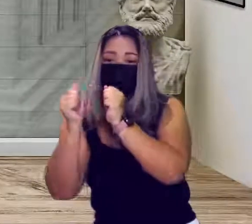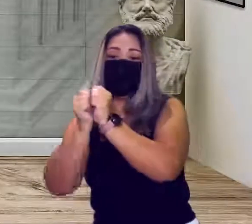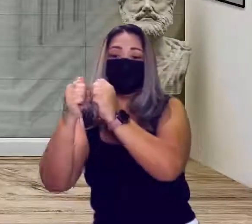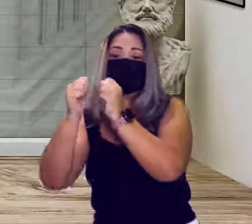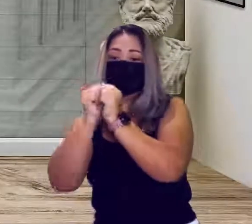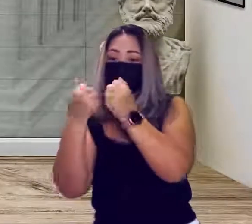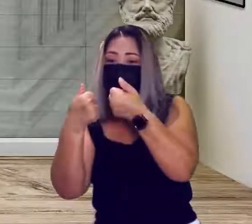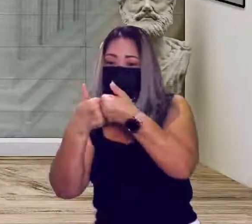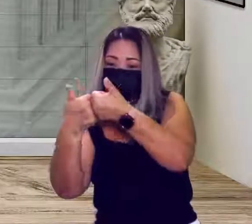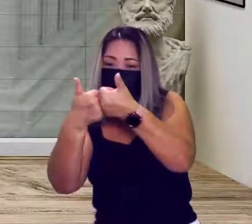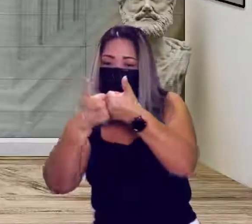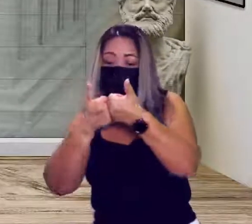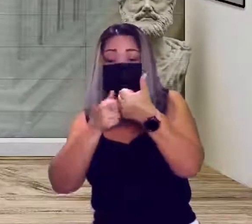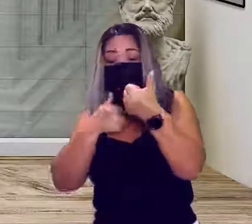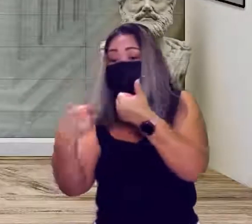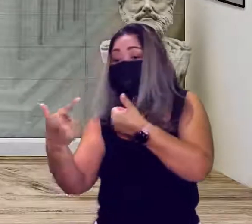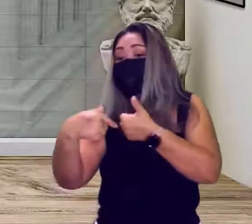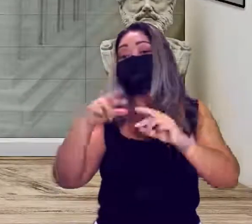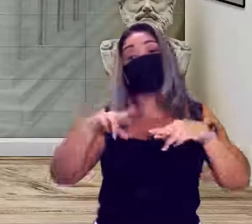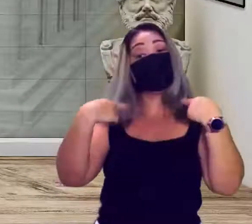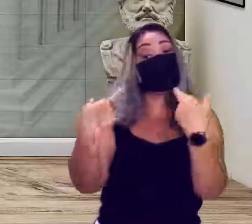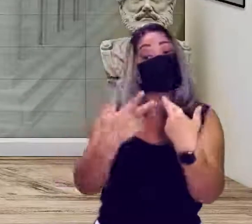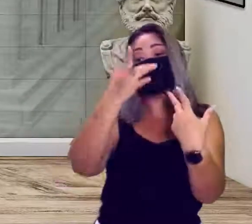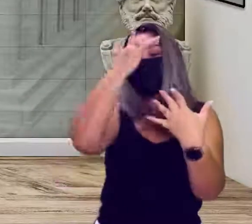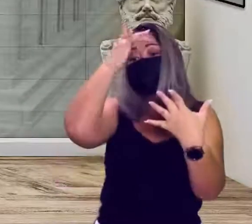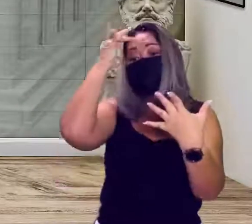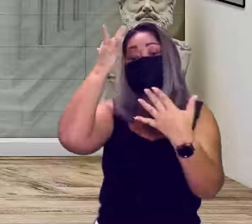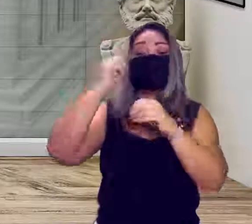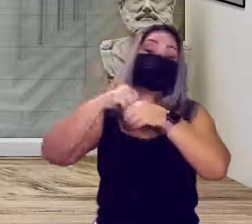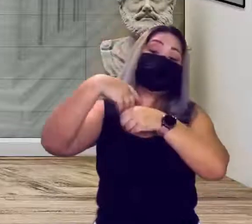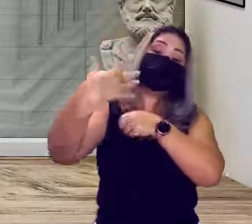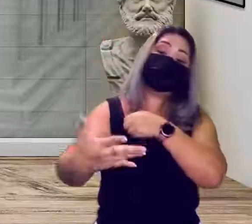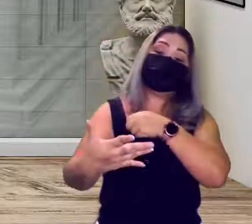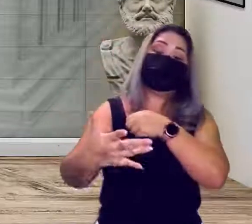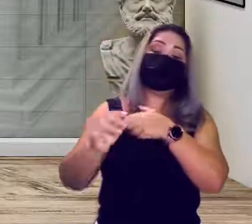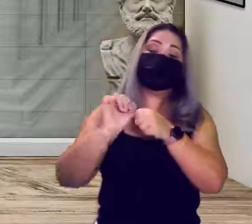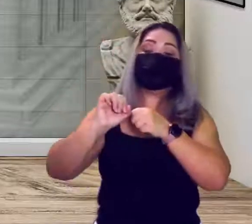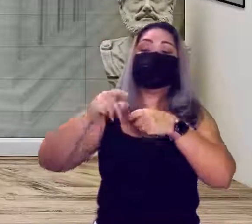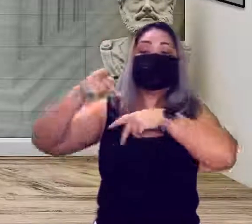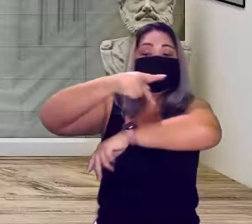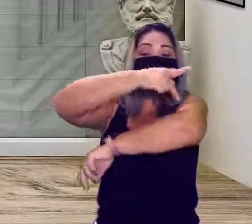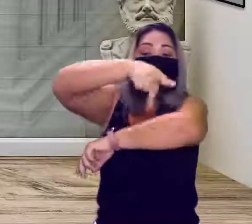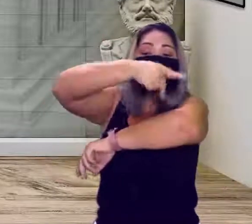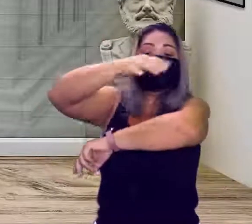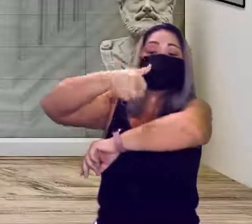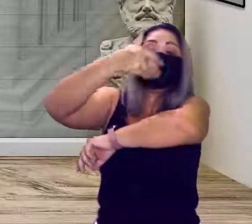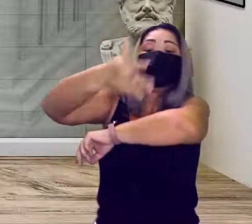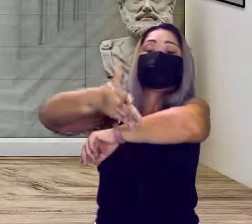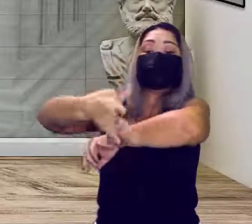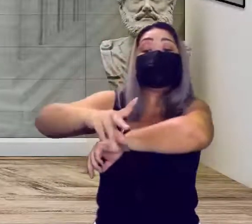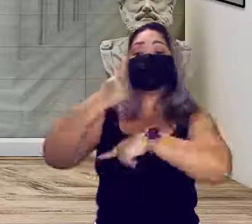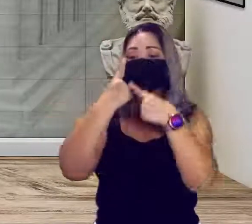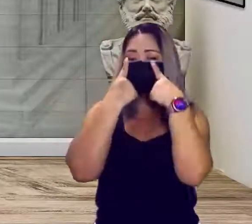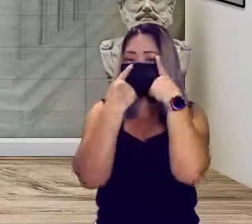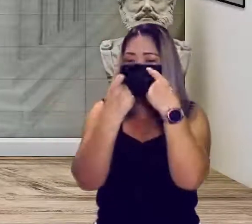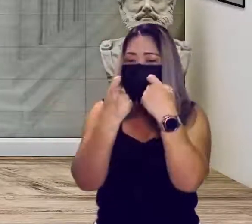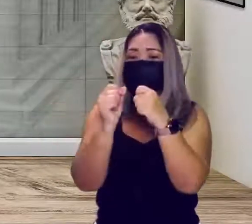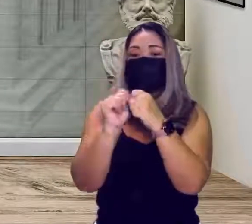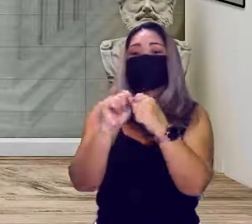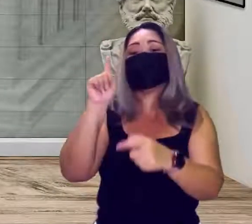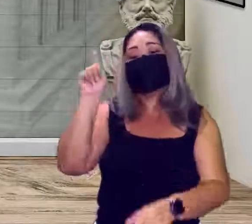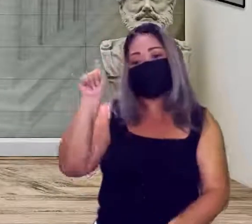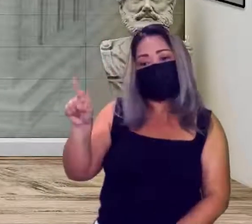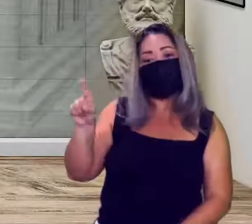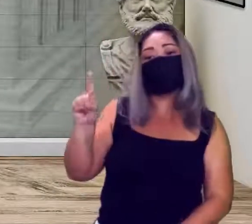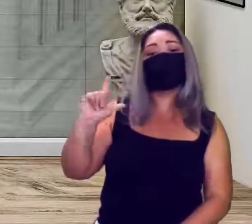tinha espaço para reunir as pessoas. E eles se reuniam no agro, lá fora, tá? Na praça pública. Muito interessante. O Partenon ainda tem um